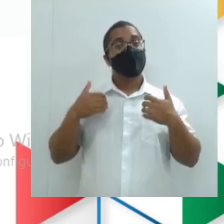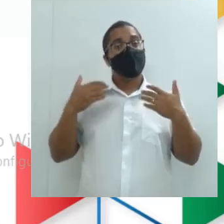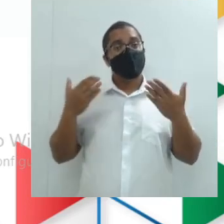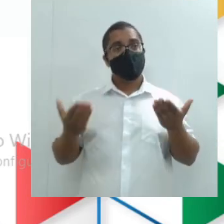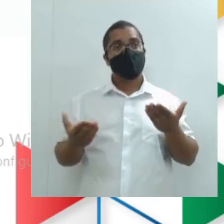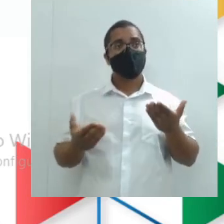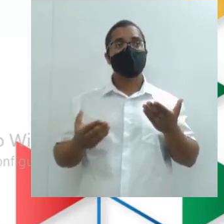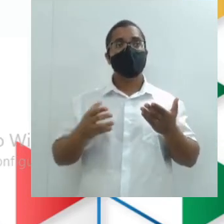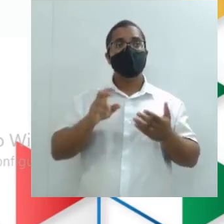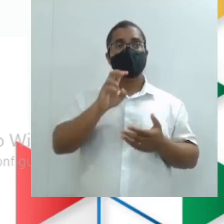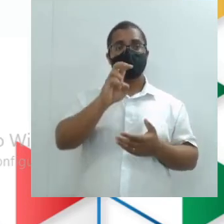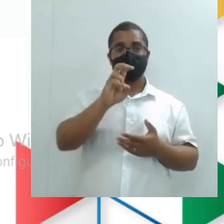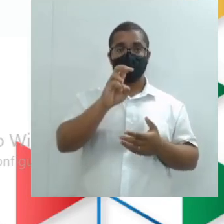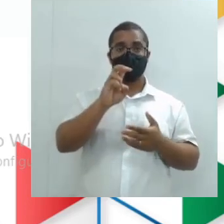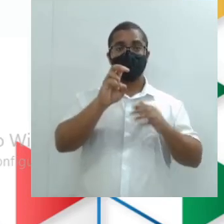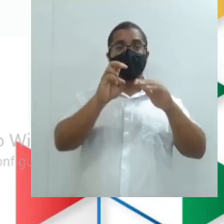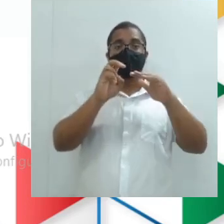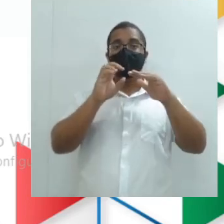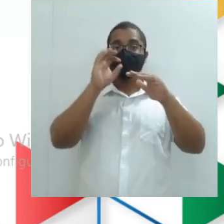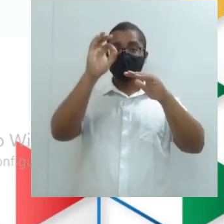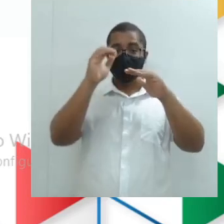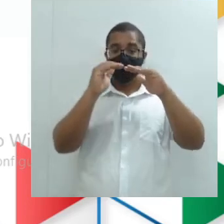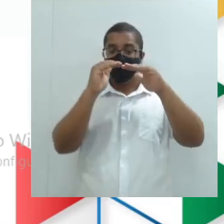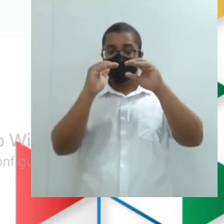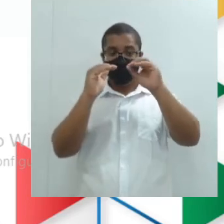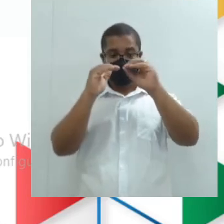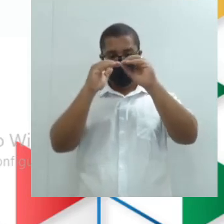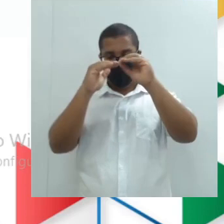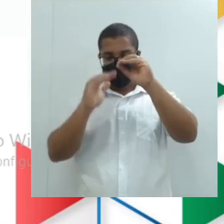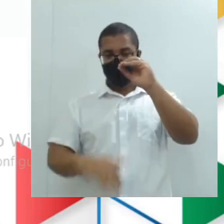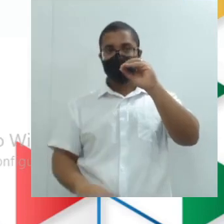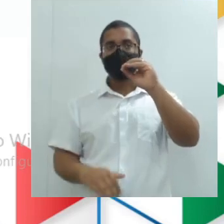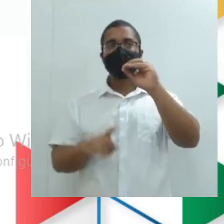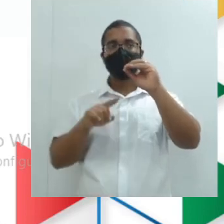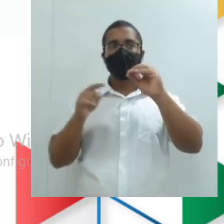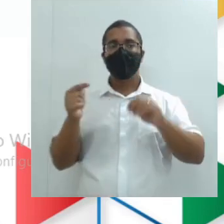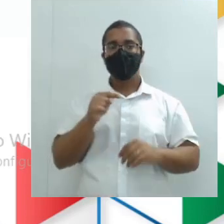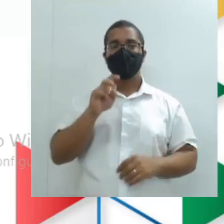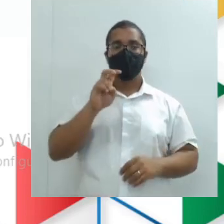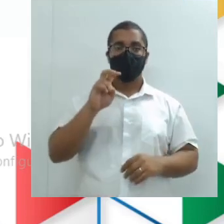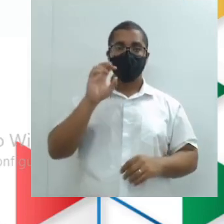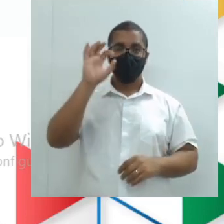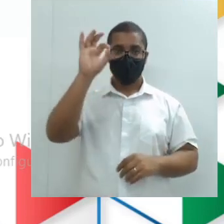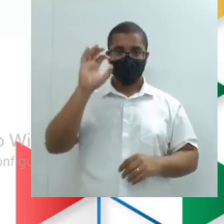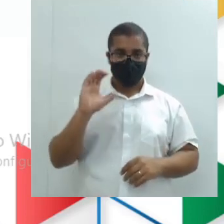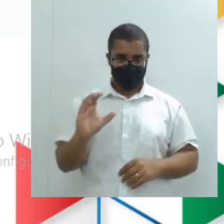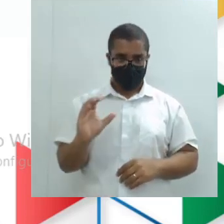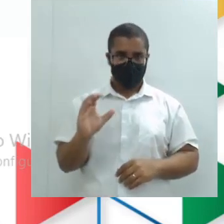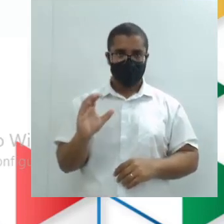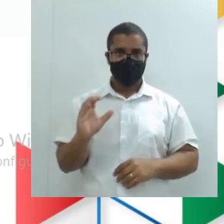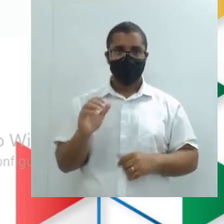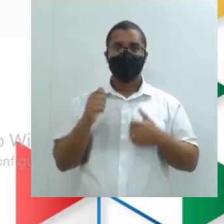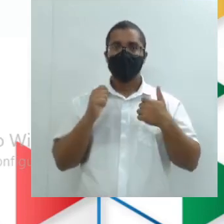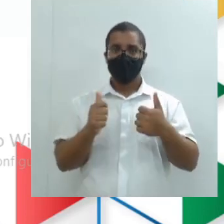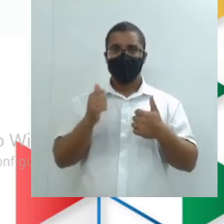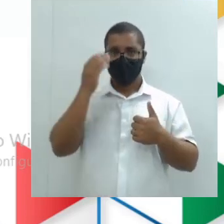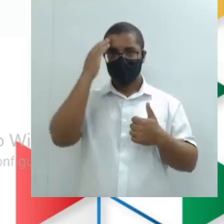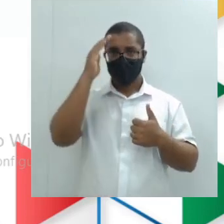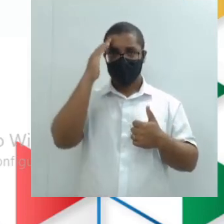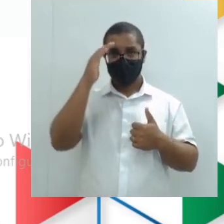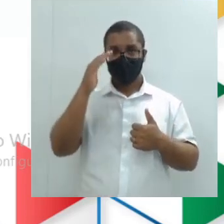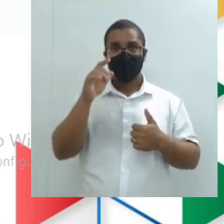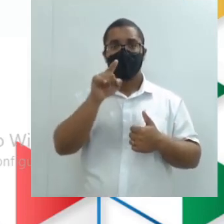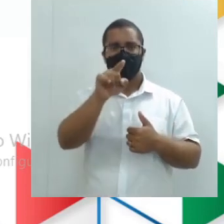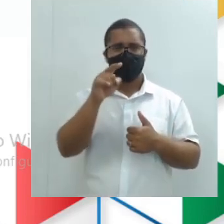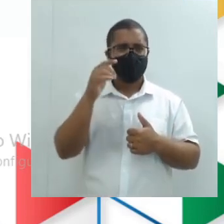E 5 graus abaixo de zero só pode ser menos 5 graus Celsius, que é normalmente a temperatura aferida aqui no Brasil. Se